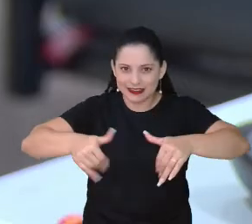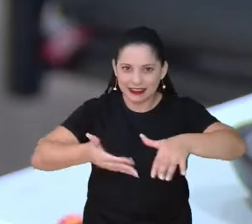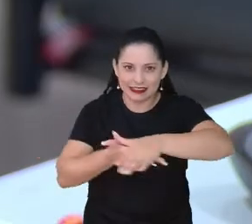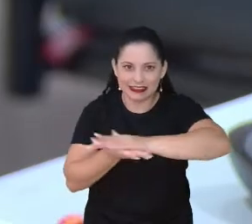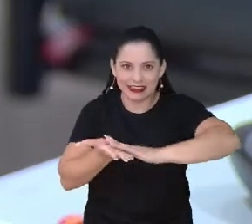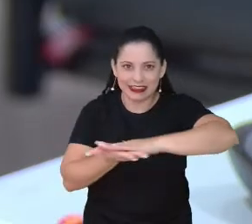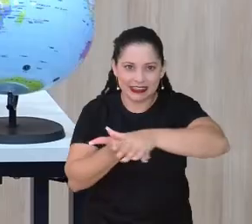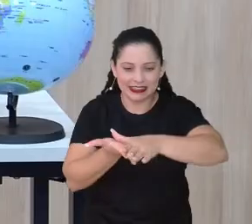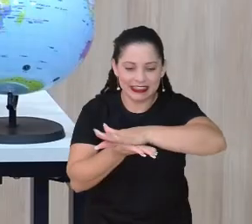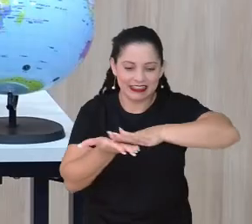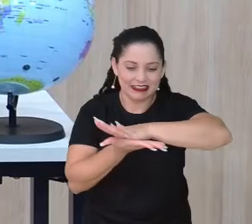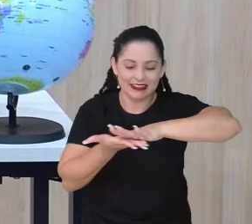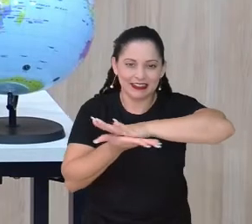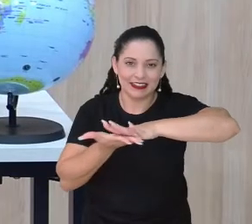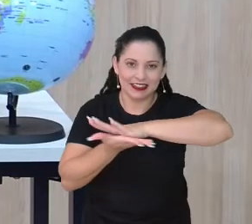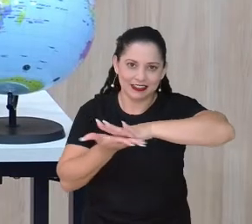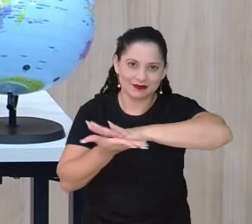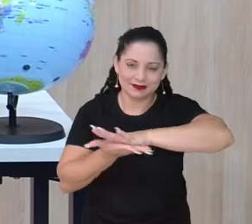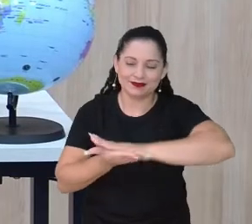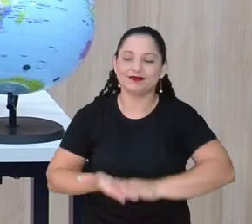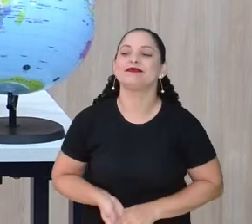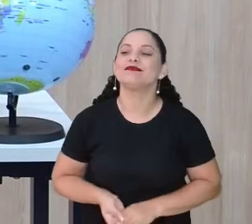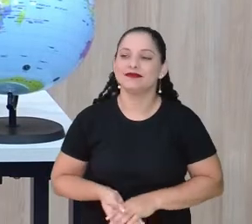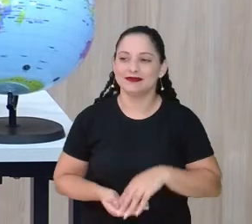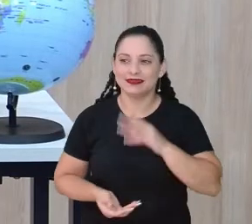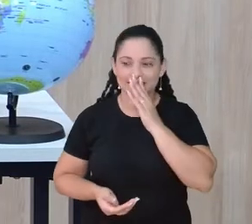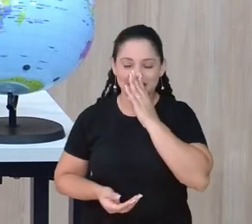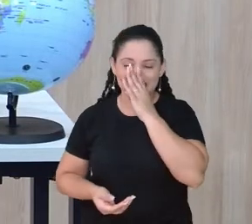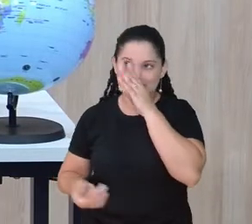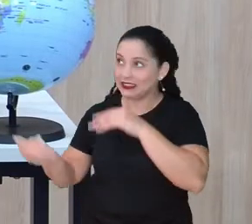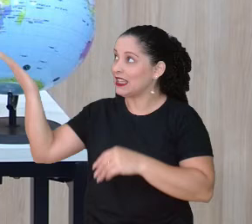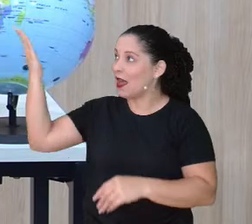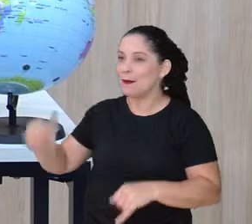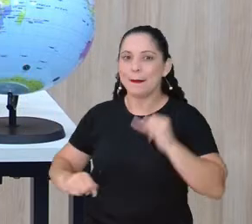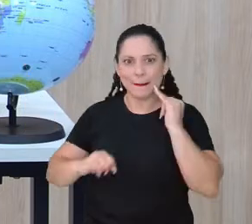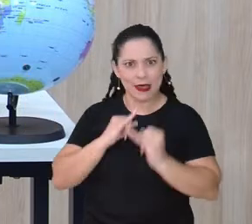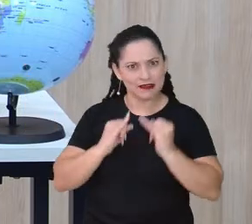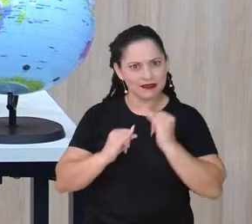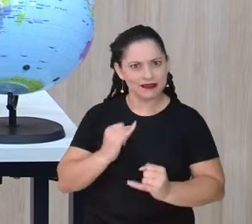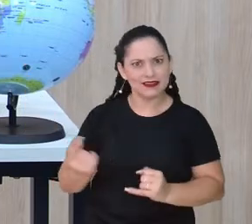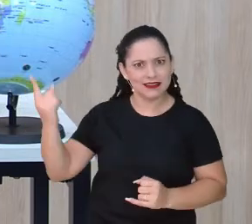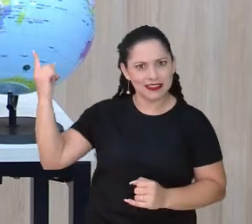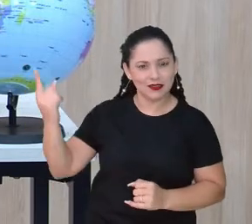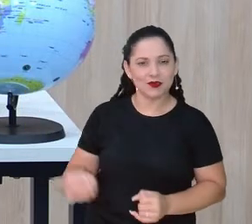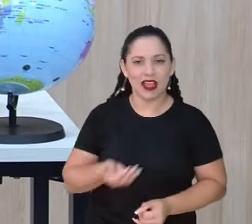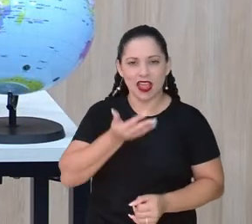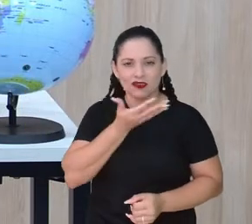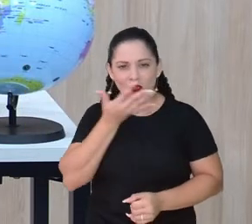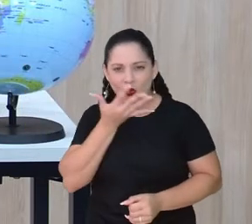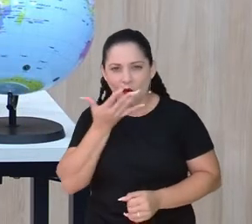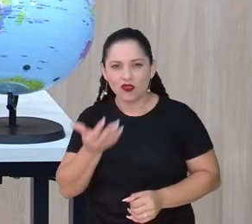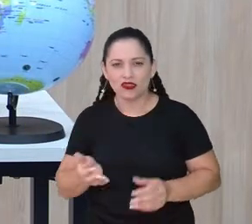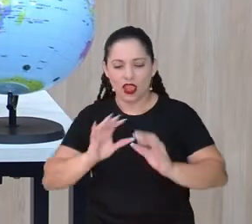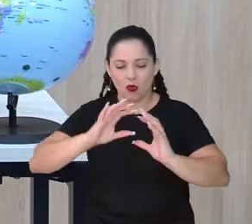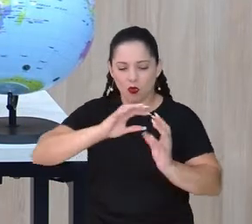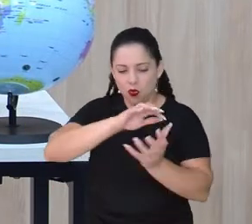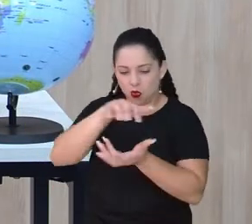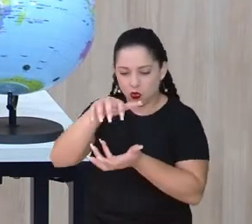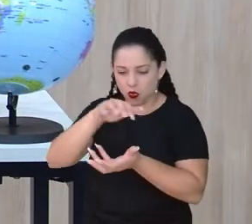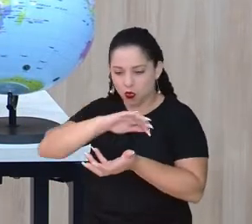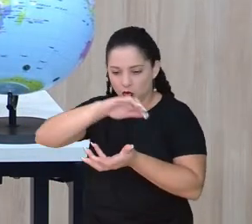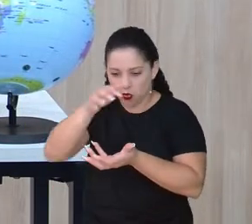bem parecido com aquela representação, não é, pessoal? Então, vou deixar aqui, porque a gente tem mais coisas